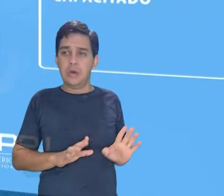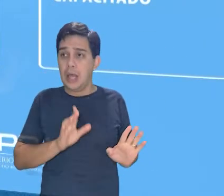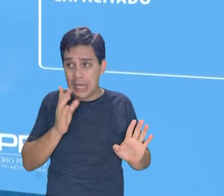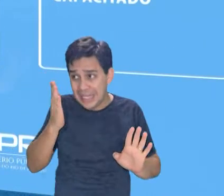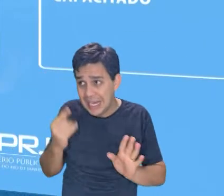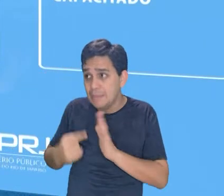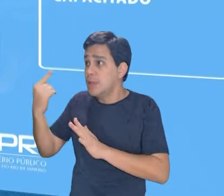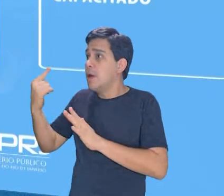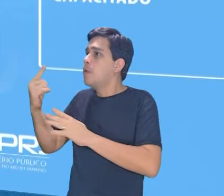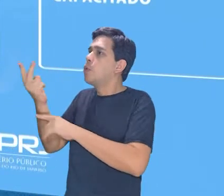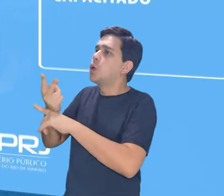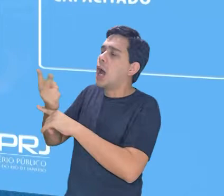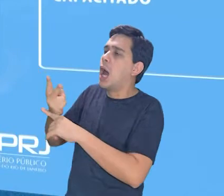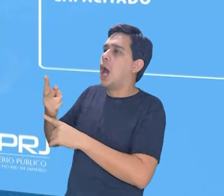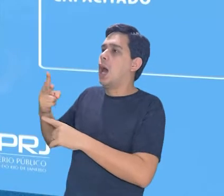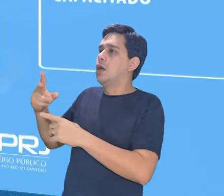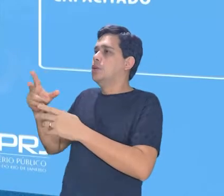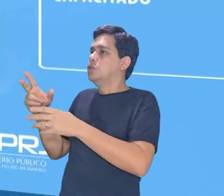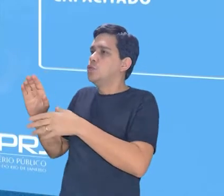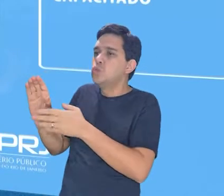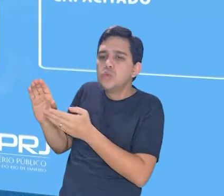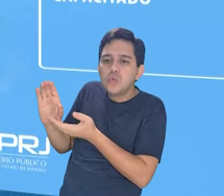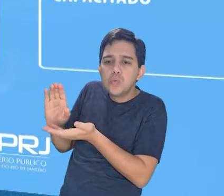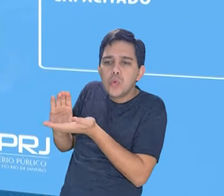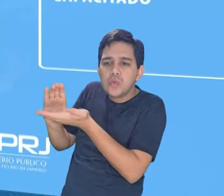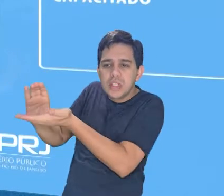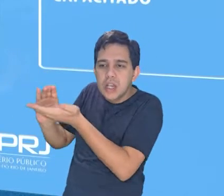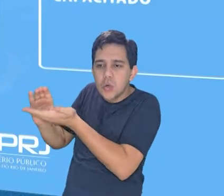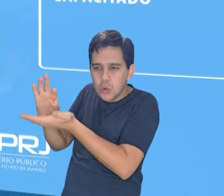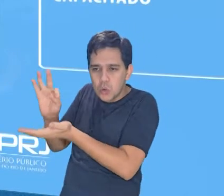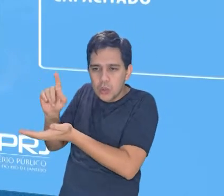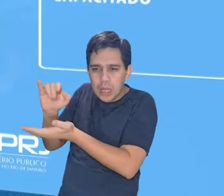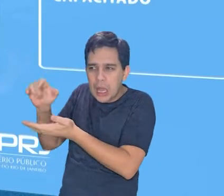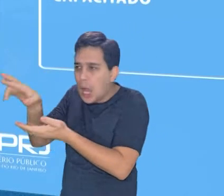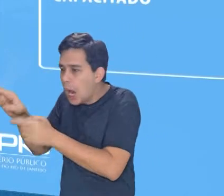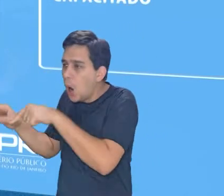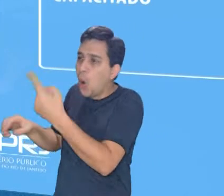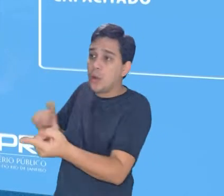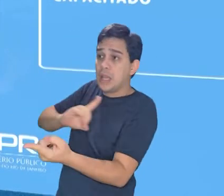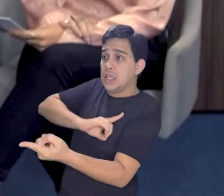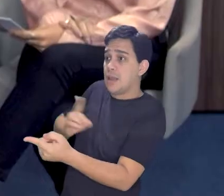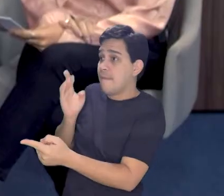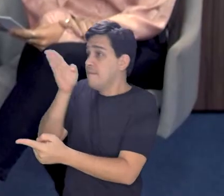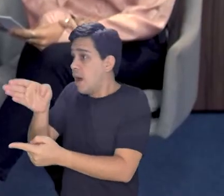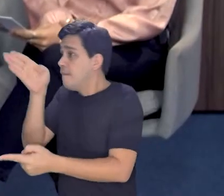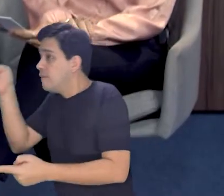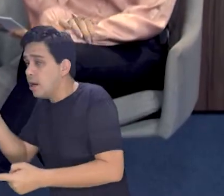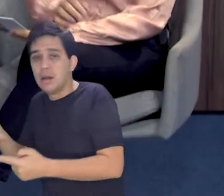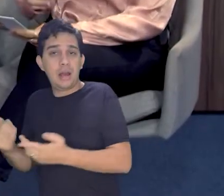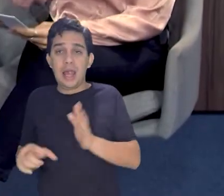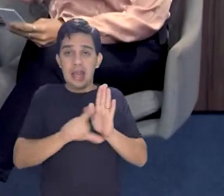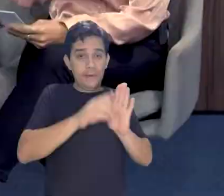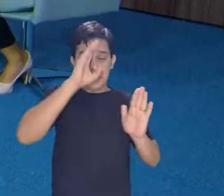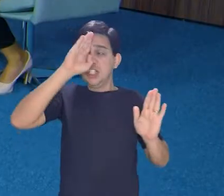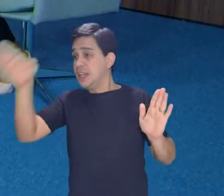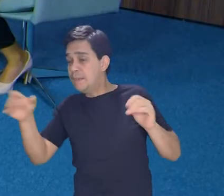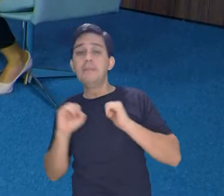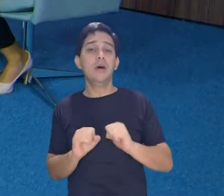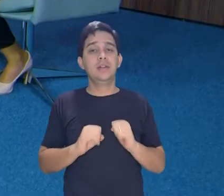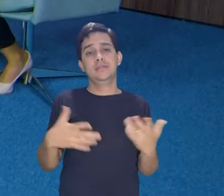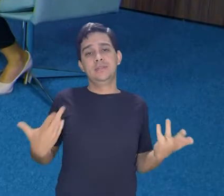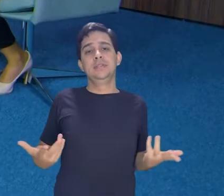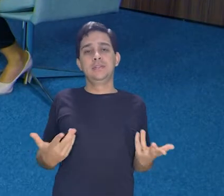procurar o conselho tutelar, se dirigir a uma delegacia, para que os procedimentos sejam aplicados. Certo. Agora, doutora